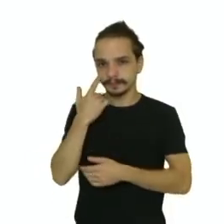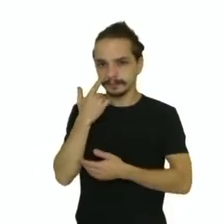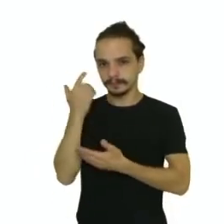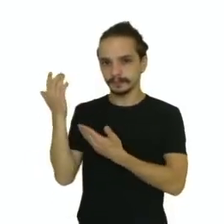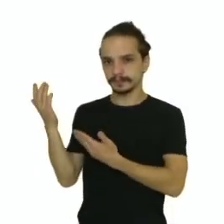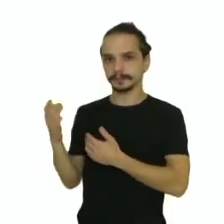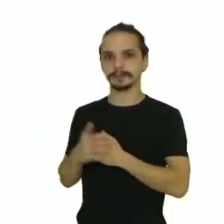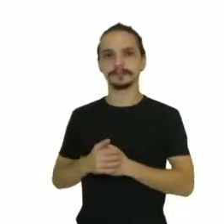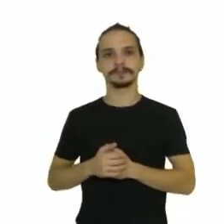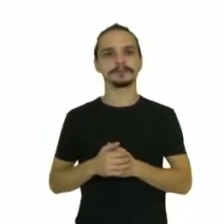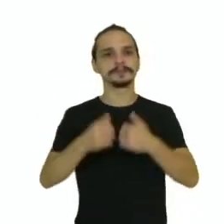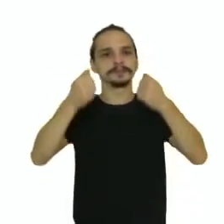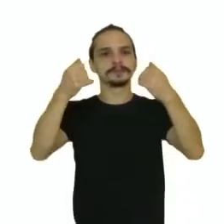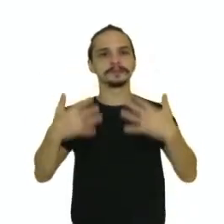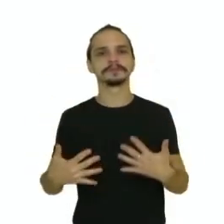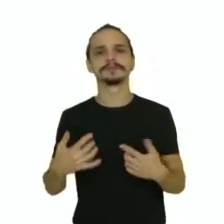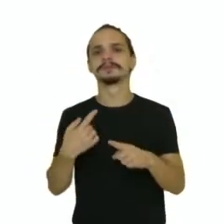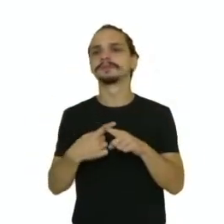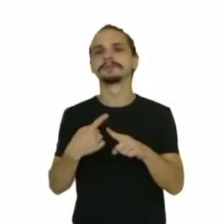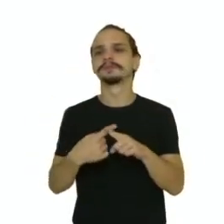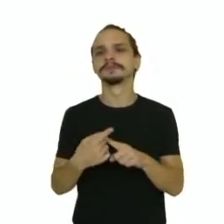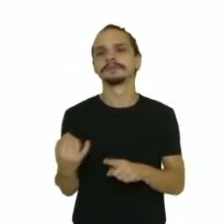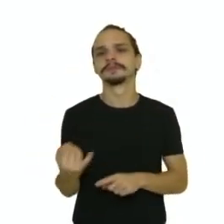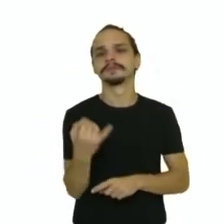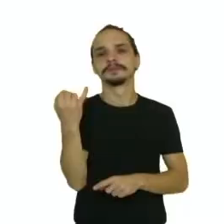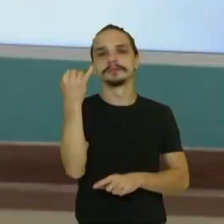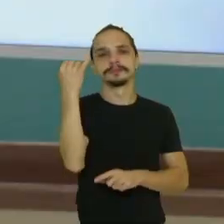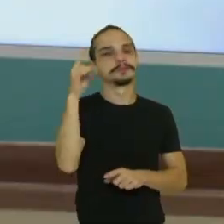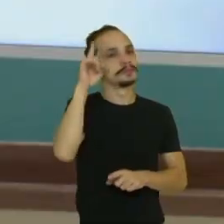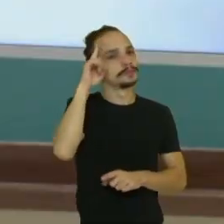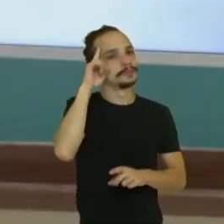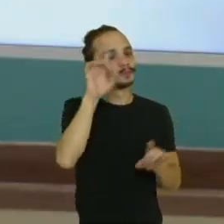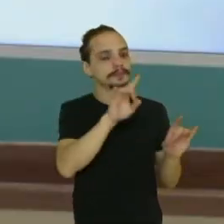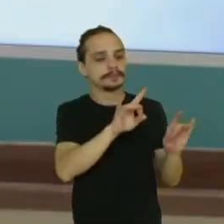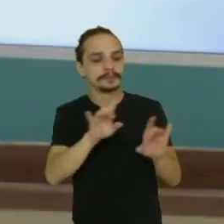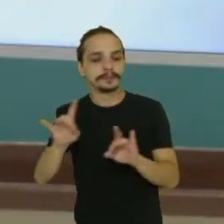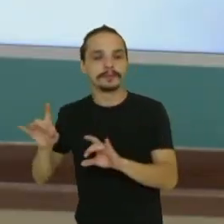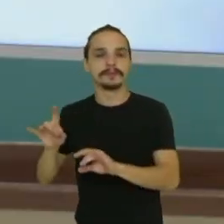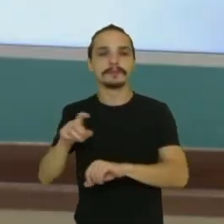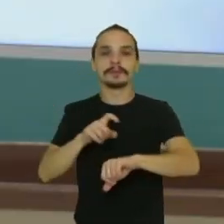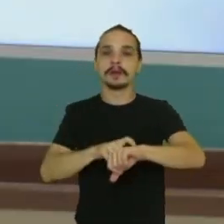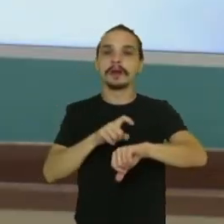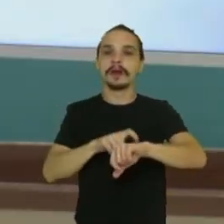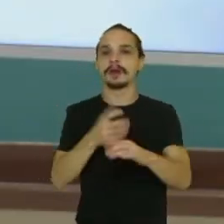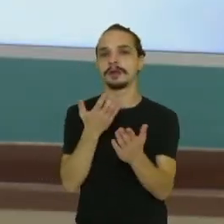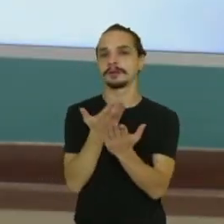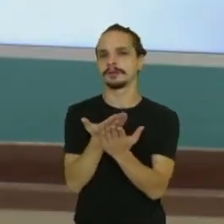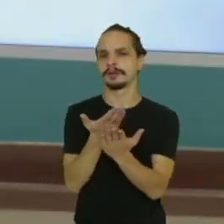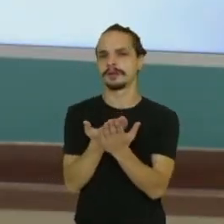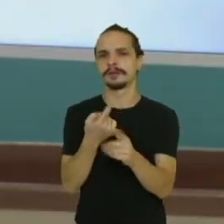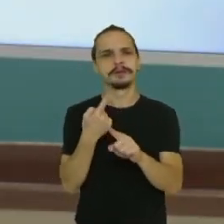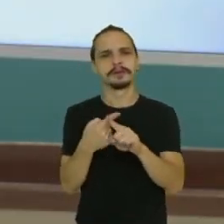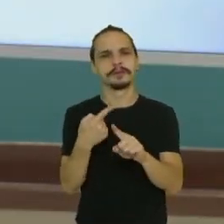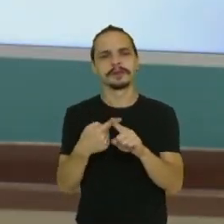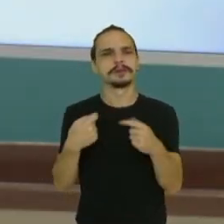explique o motivo de estabelecer uma rotina com horários de estudo por quê que nós precisamos estabelecer uma